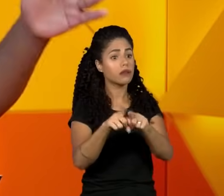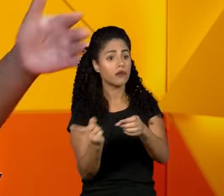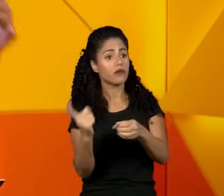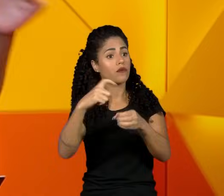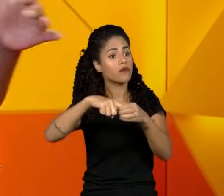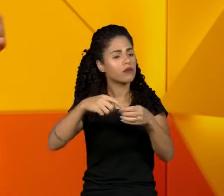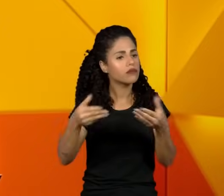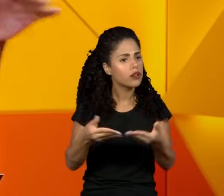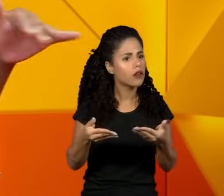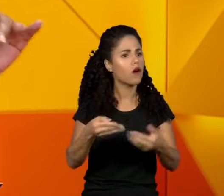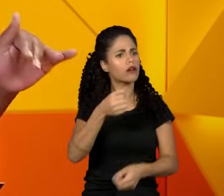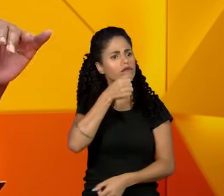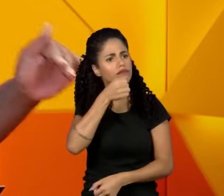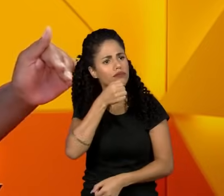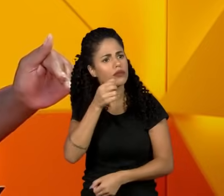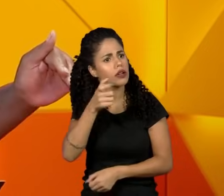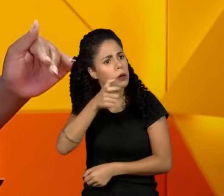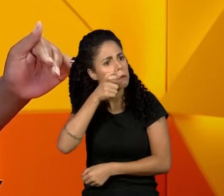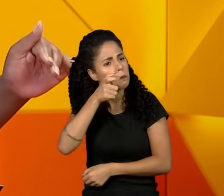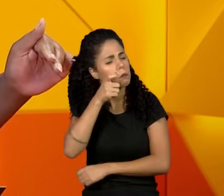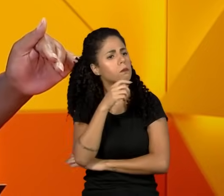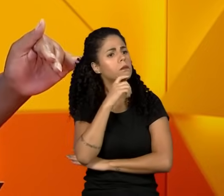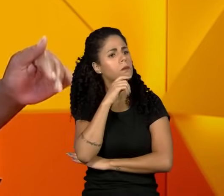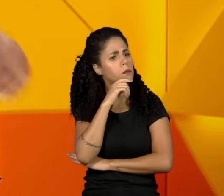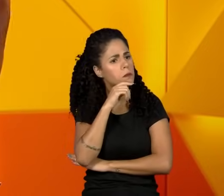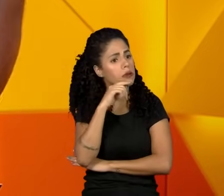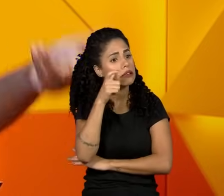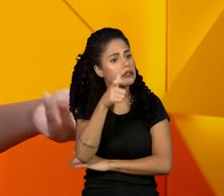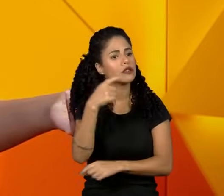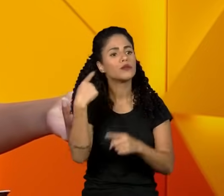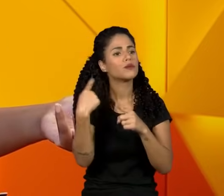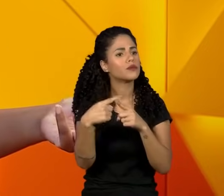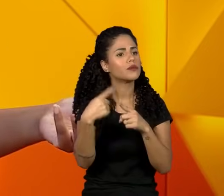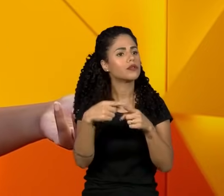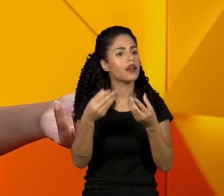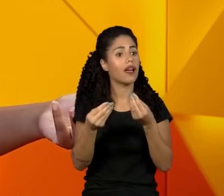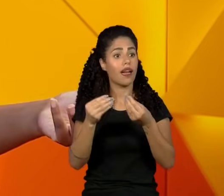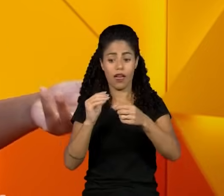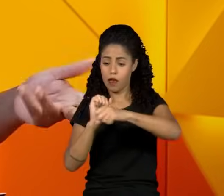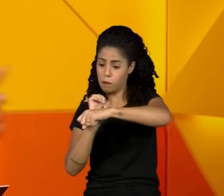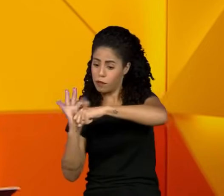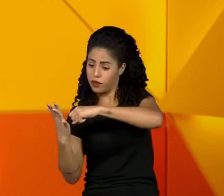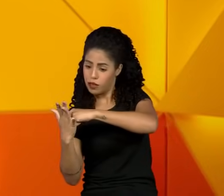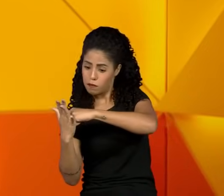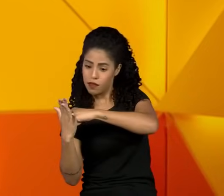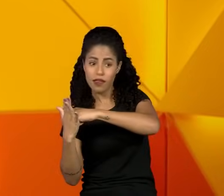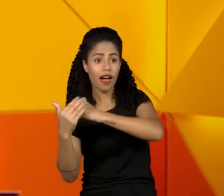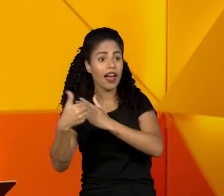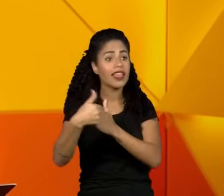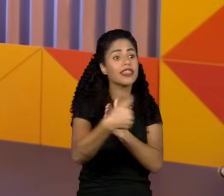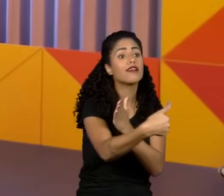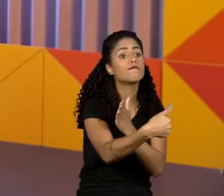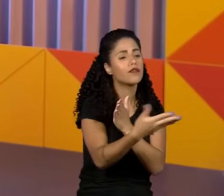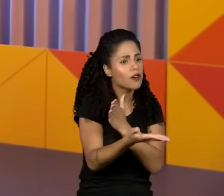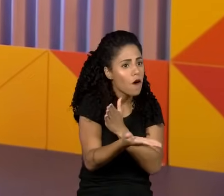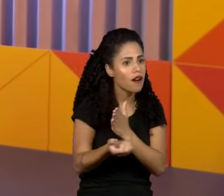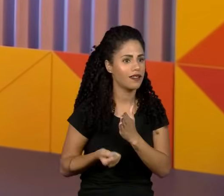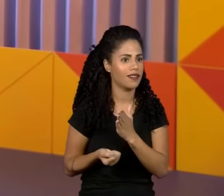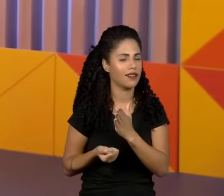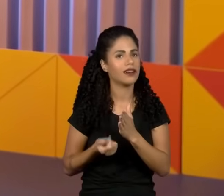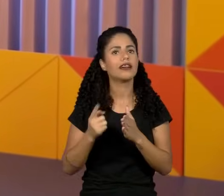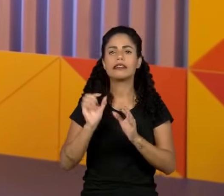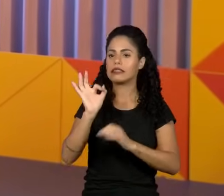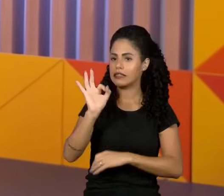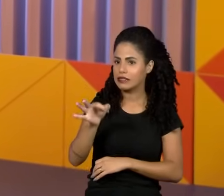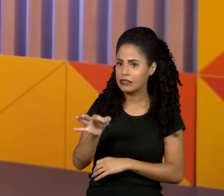estava aqui entre a reportagem, fazendo aquela conversinha aqui de bastidores, pós-pandemia, né? Fala um pouco mais pra gente.